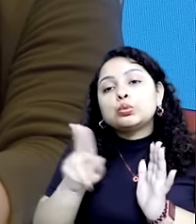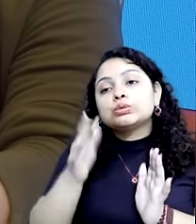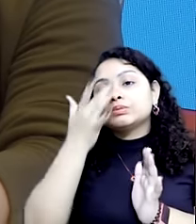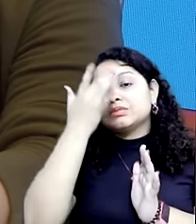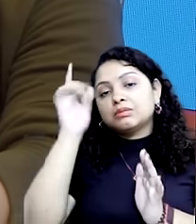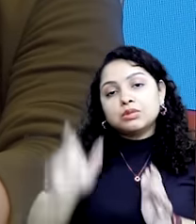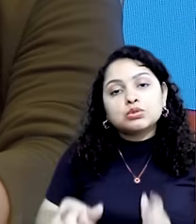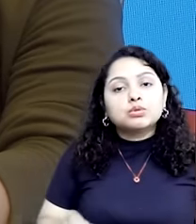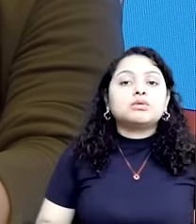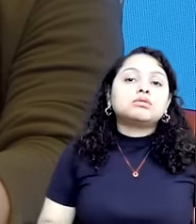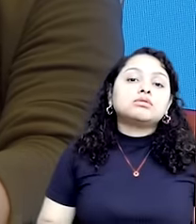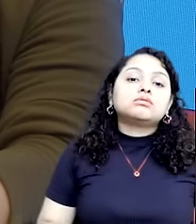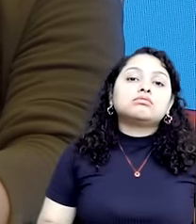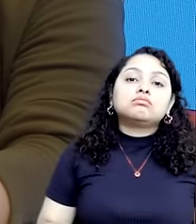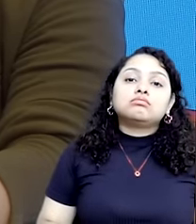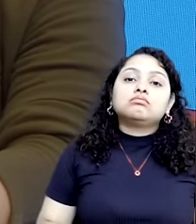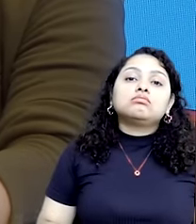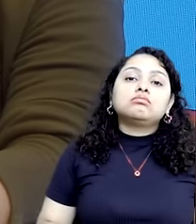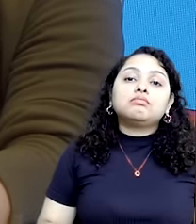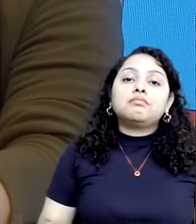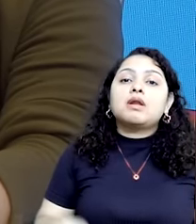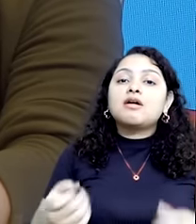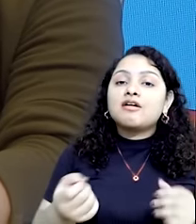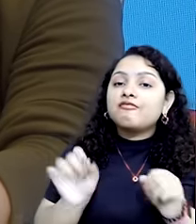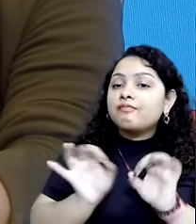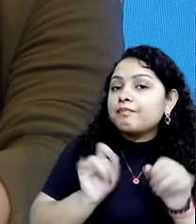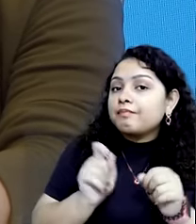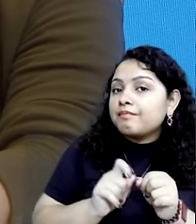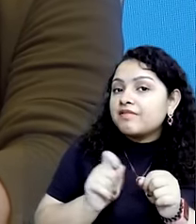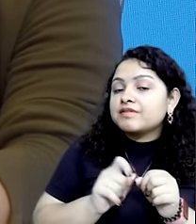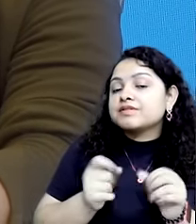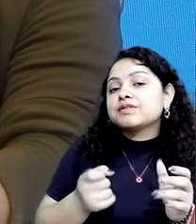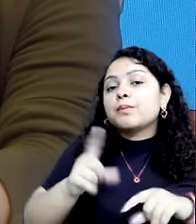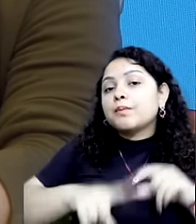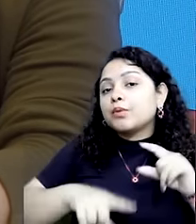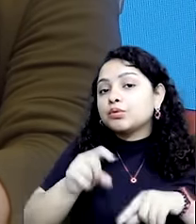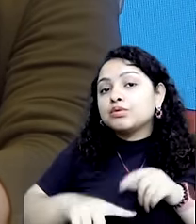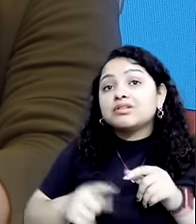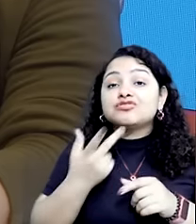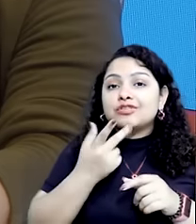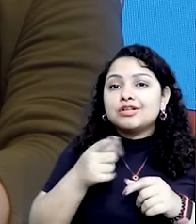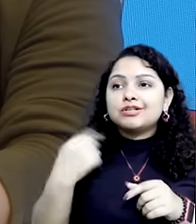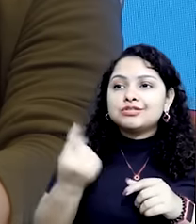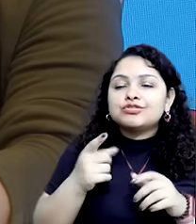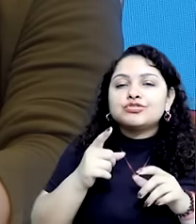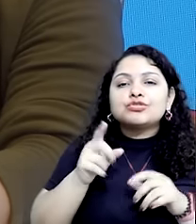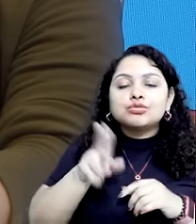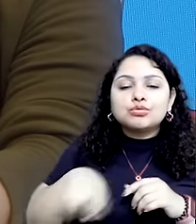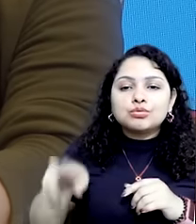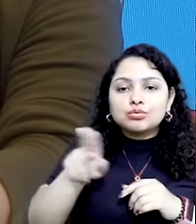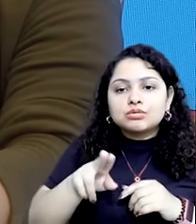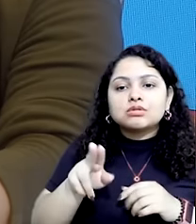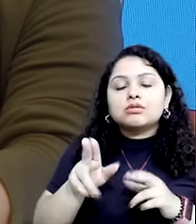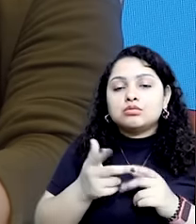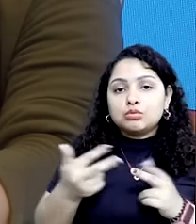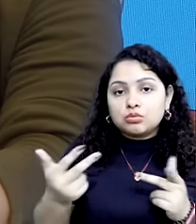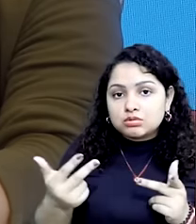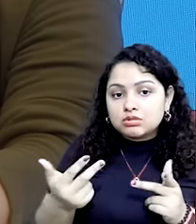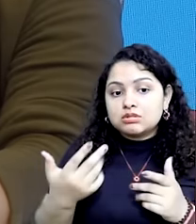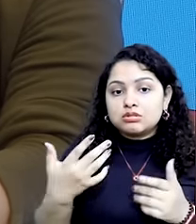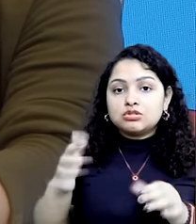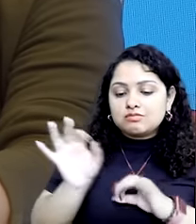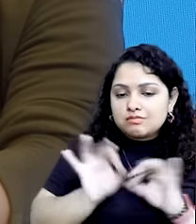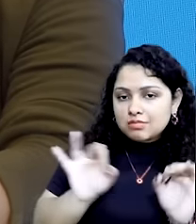pessoa né para para poder fazer aquele produto então a gente fala que a gente usa os acessórios né a gente